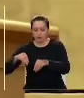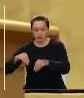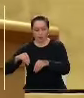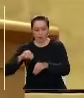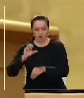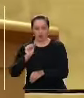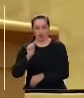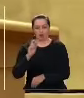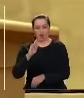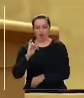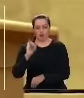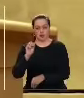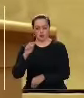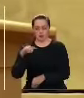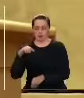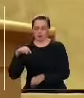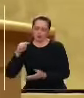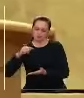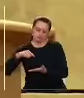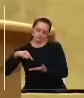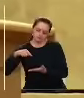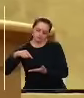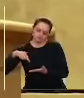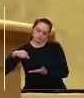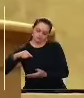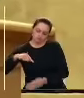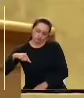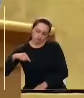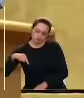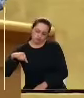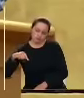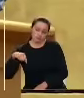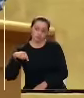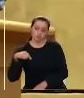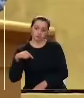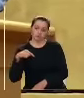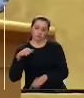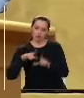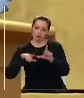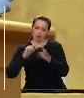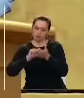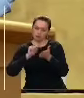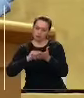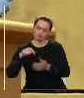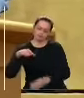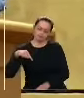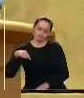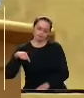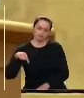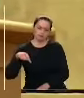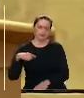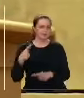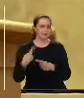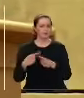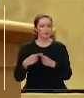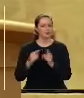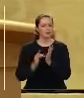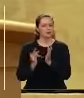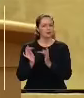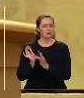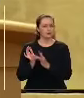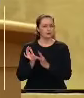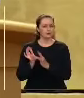Mas por que que ele escreveu na terra? E o que isso pode ensinar para você